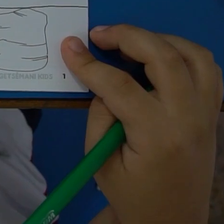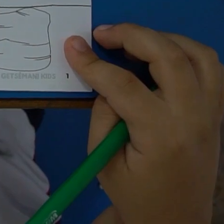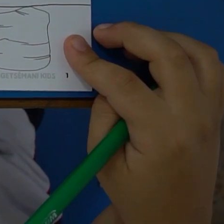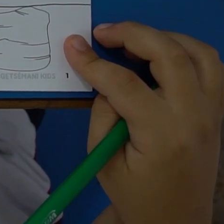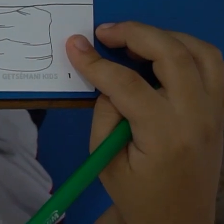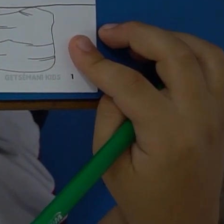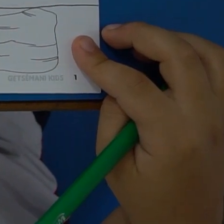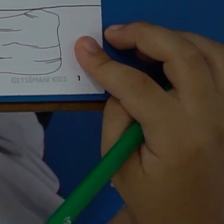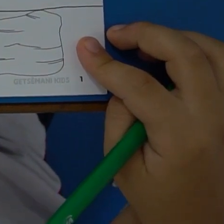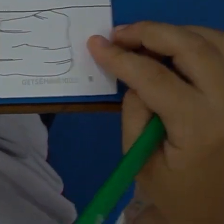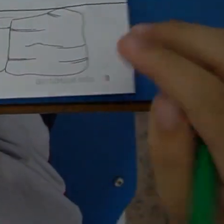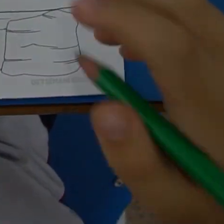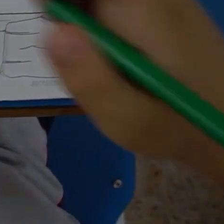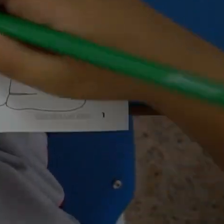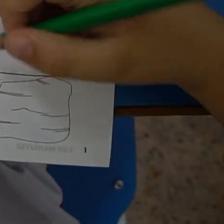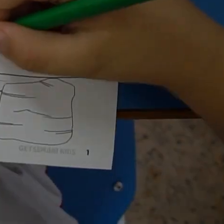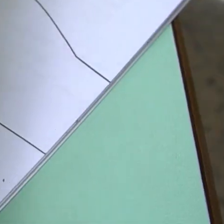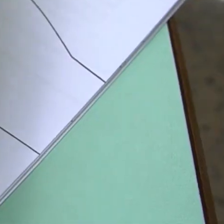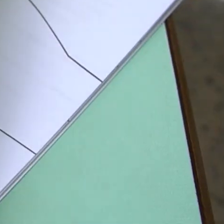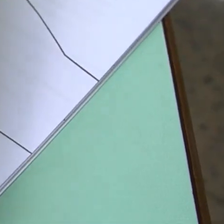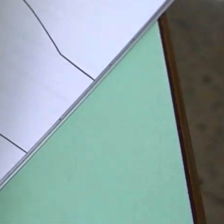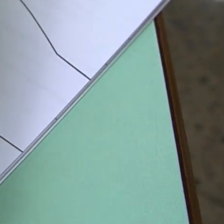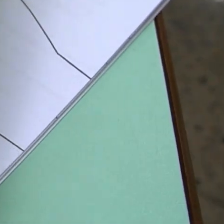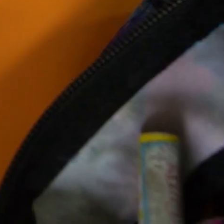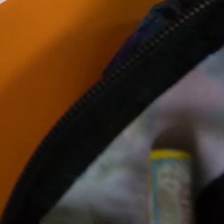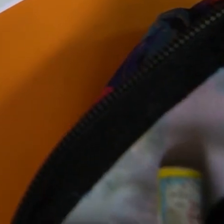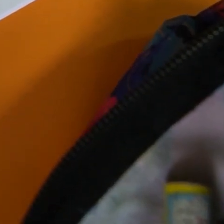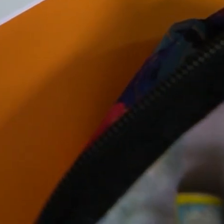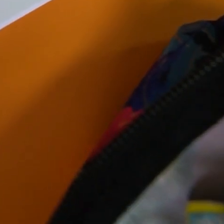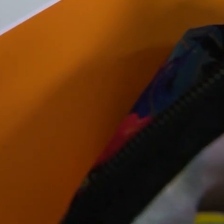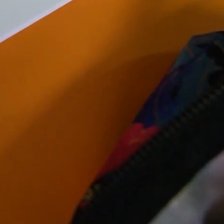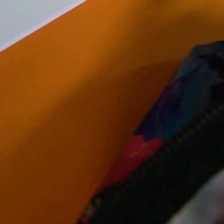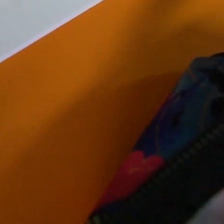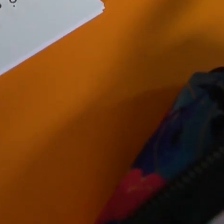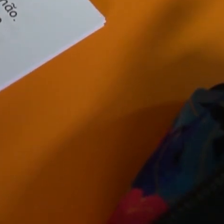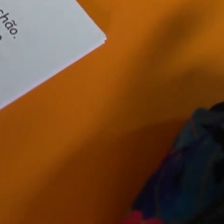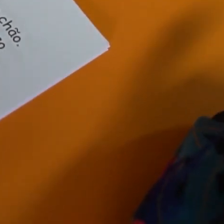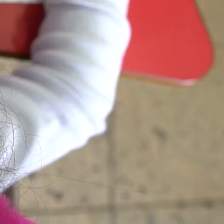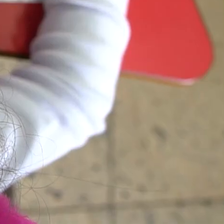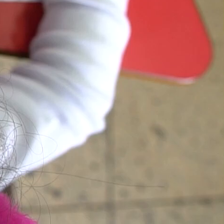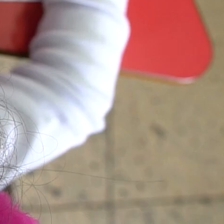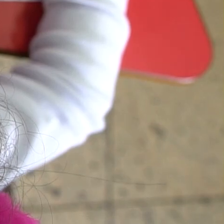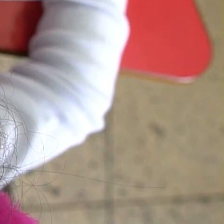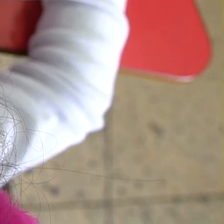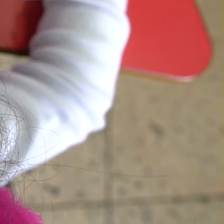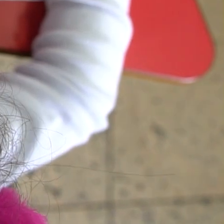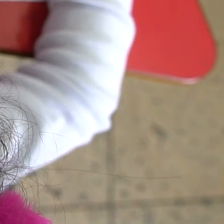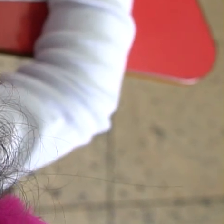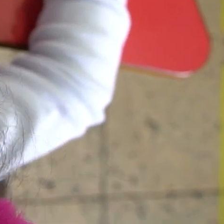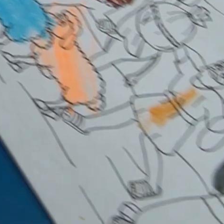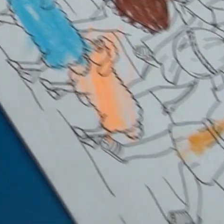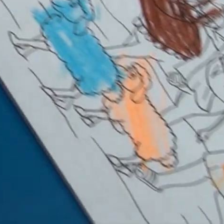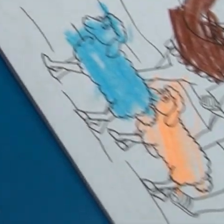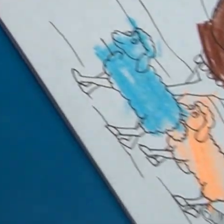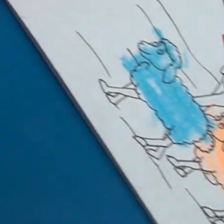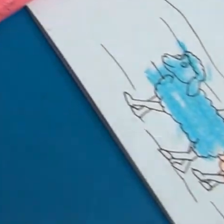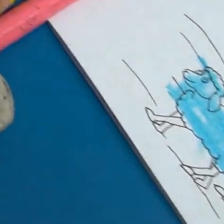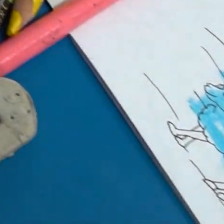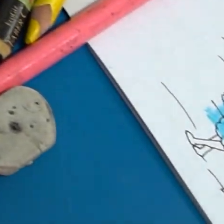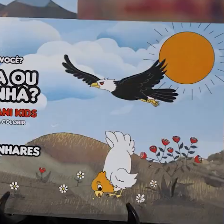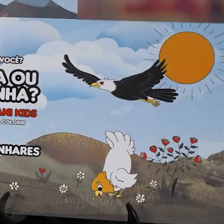em suas atividades na escolinha com as crianças. Aproveite para adquirir os kits com 5 livros a